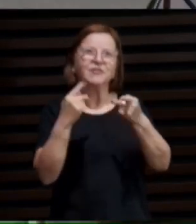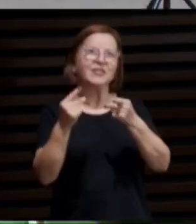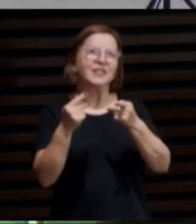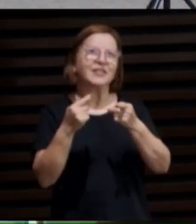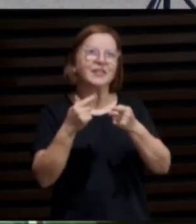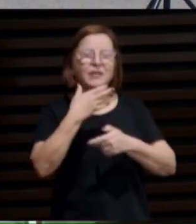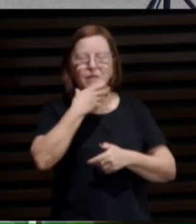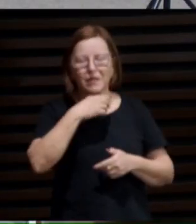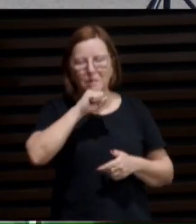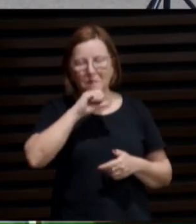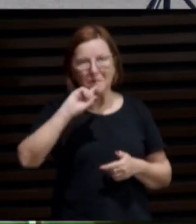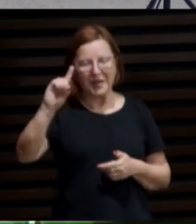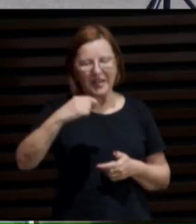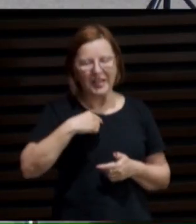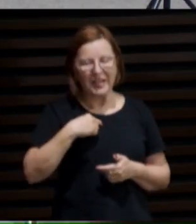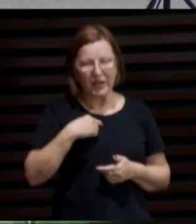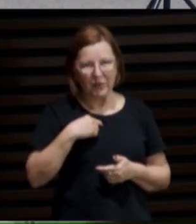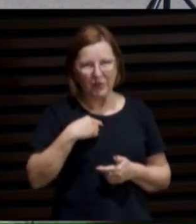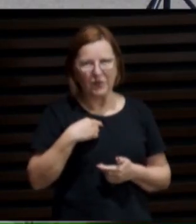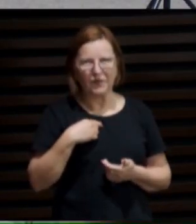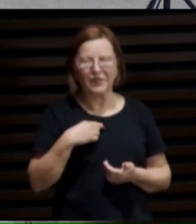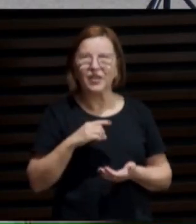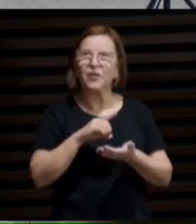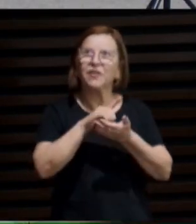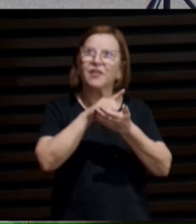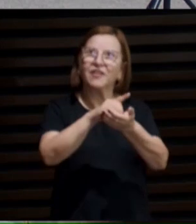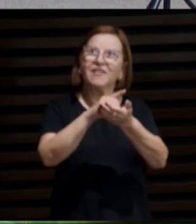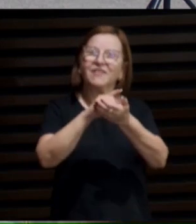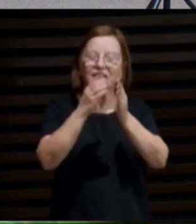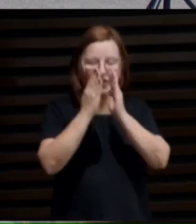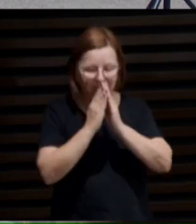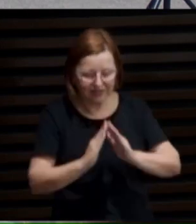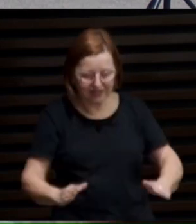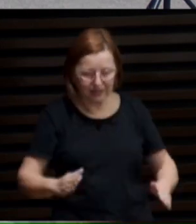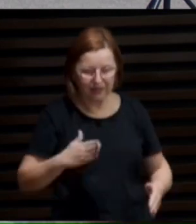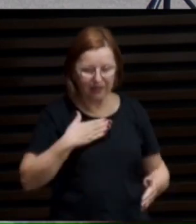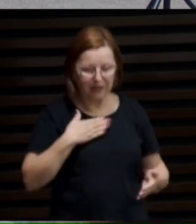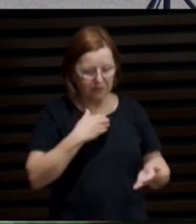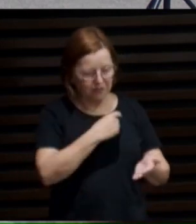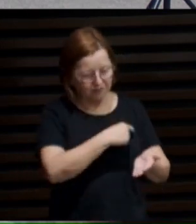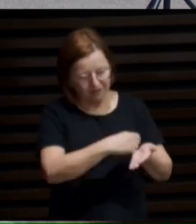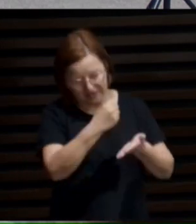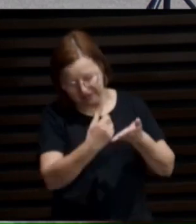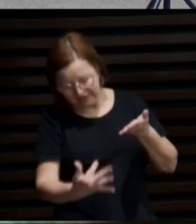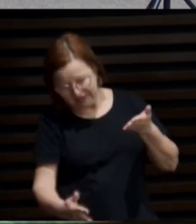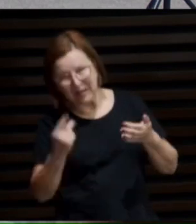oferta de adoração ao Senhor. E o meu sangue vai ser derramado para a remissão dos pecados.